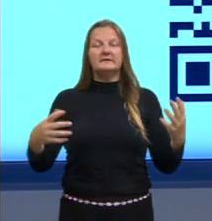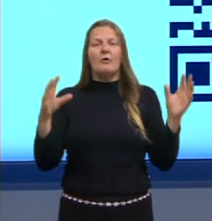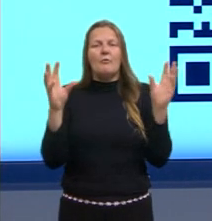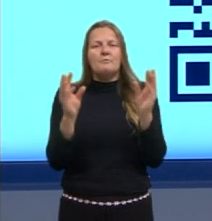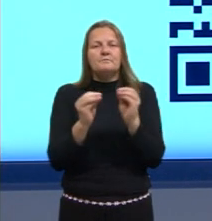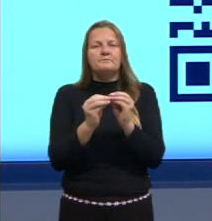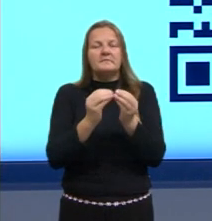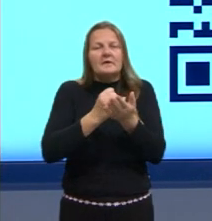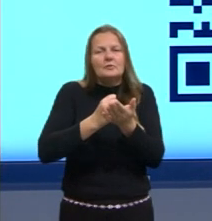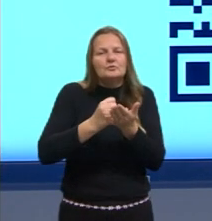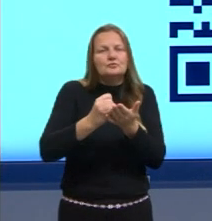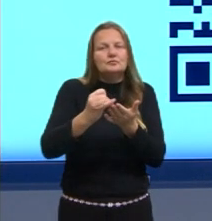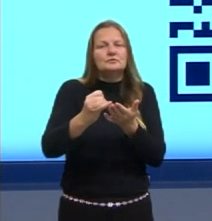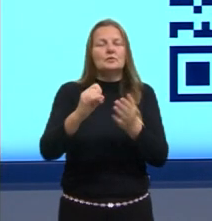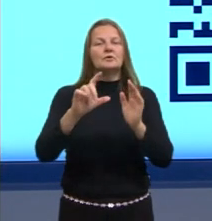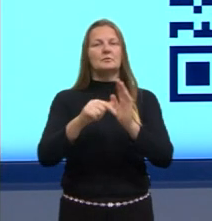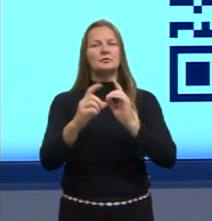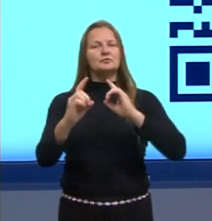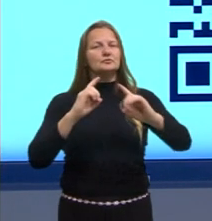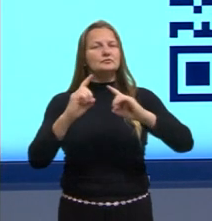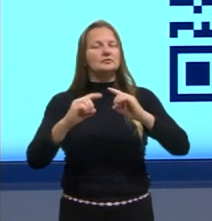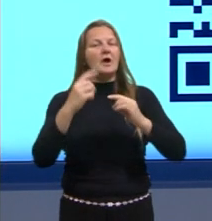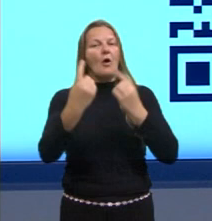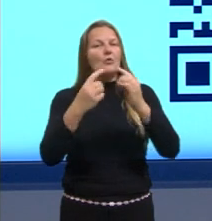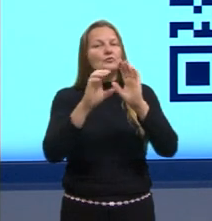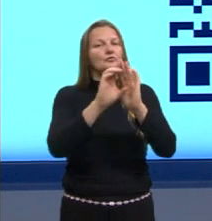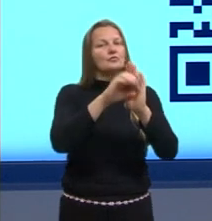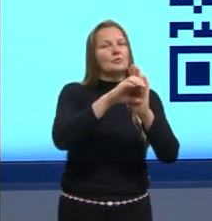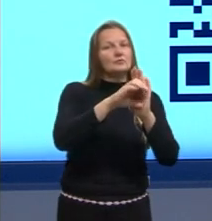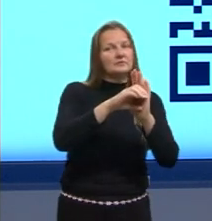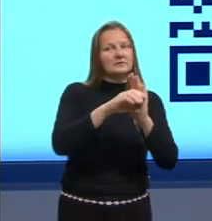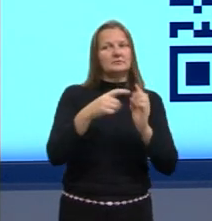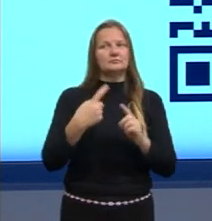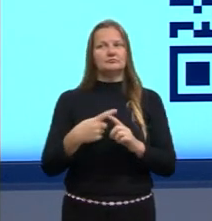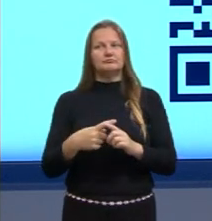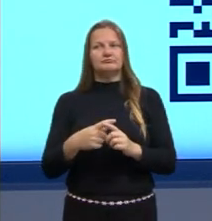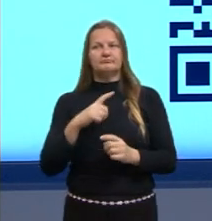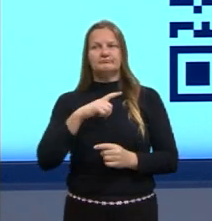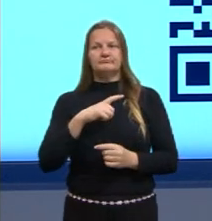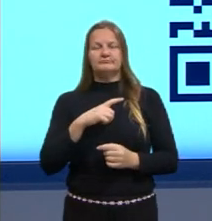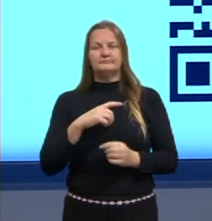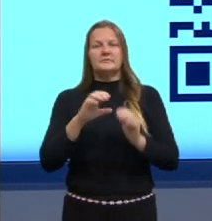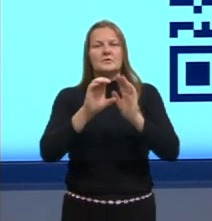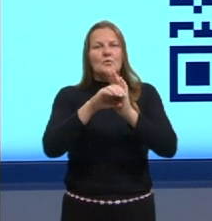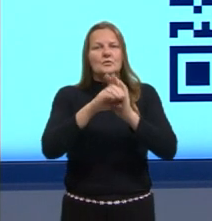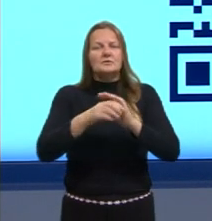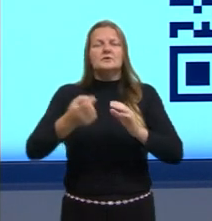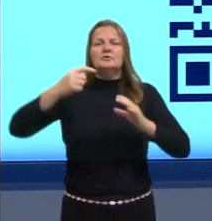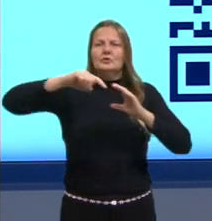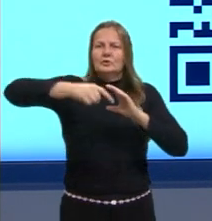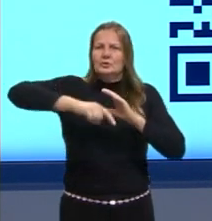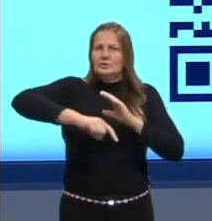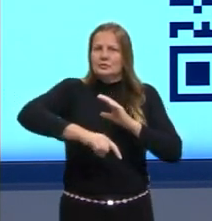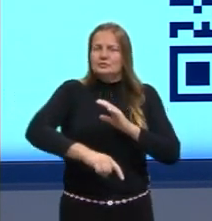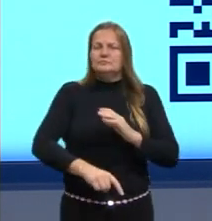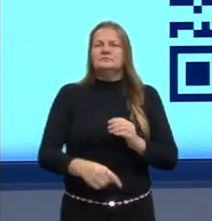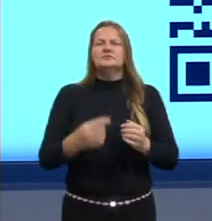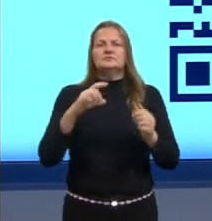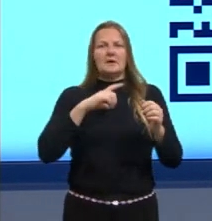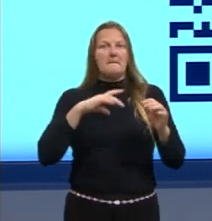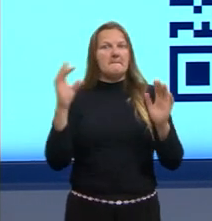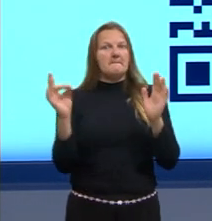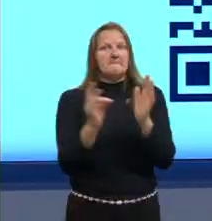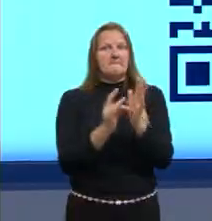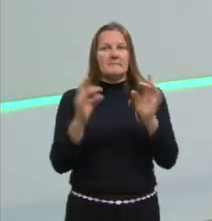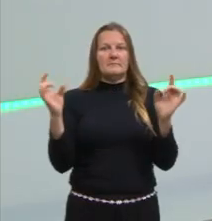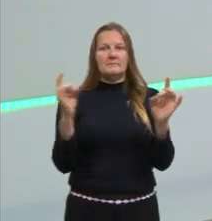introdução e vai discutir somente alguns conceitos porque são conceitos bem já estabelecidos né